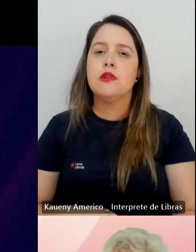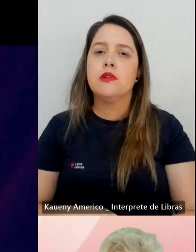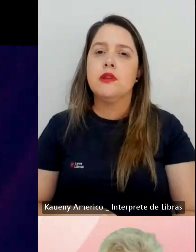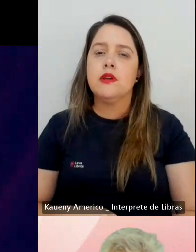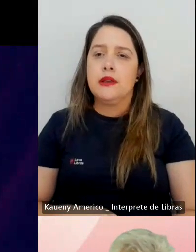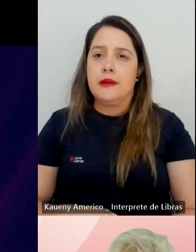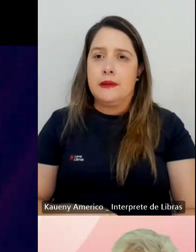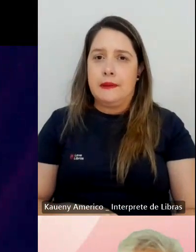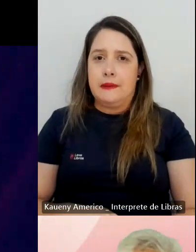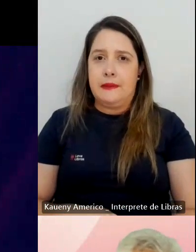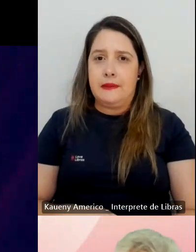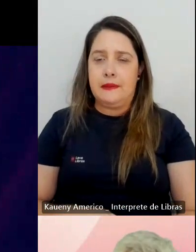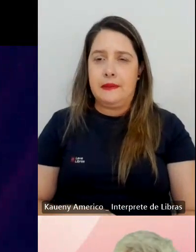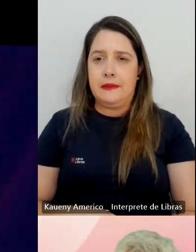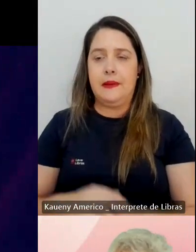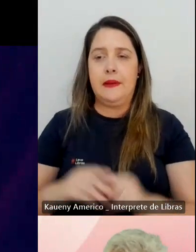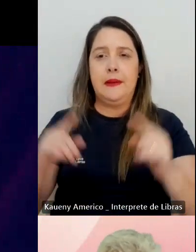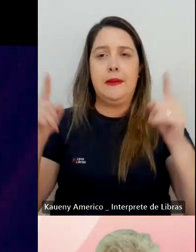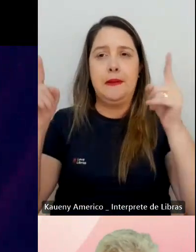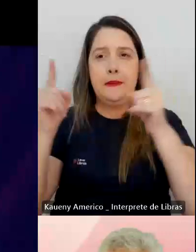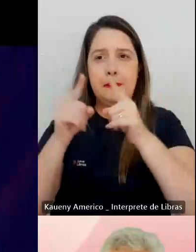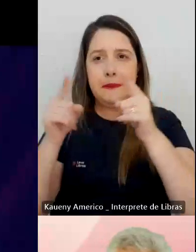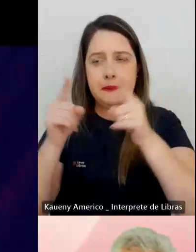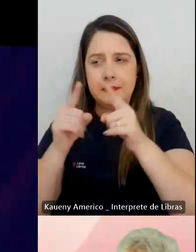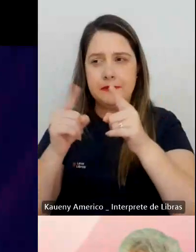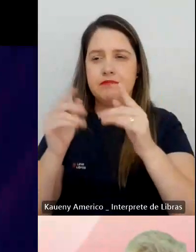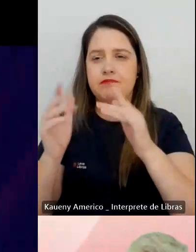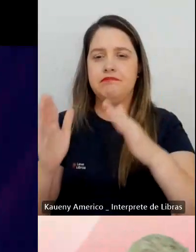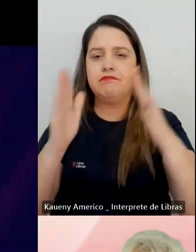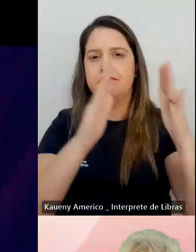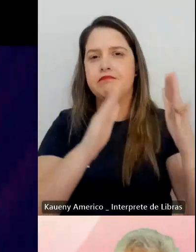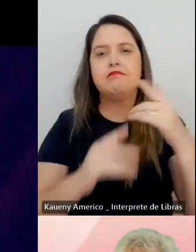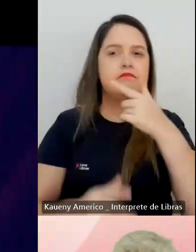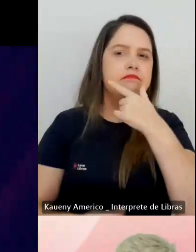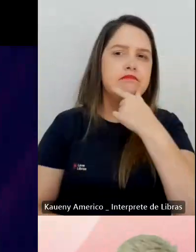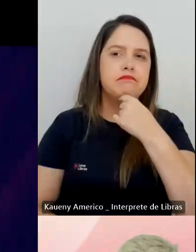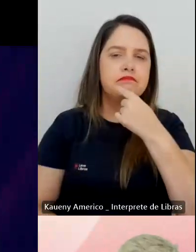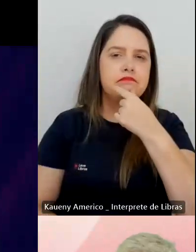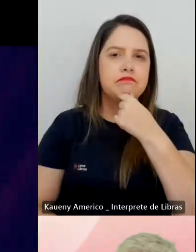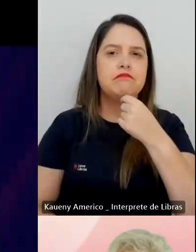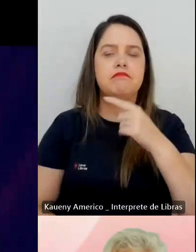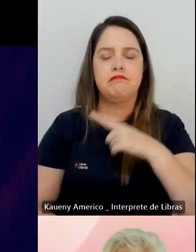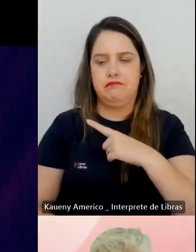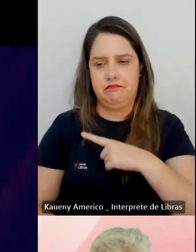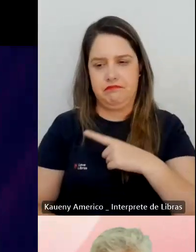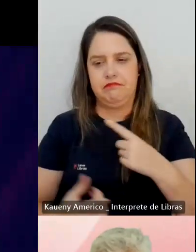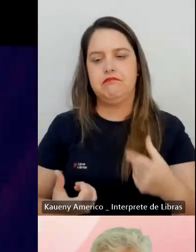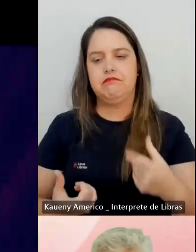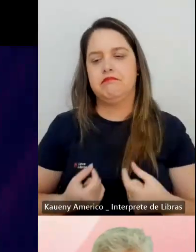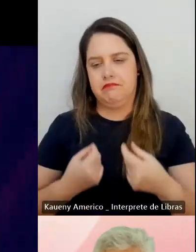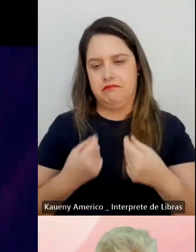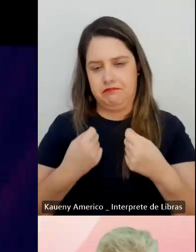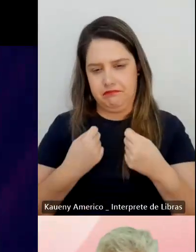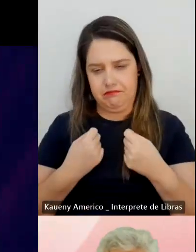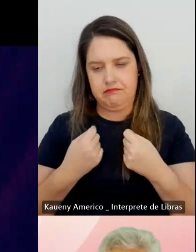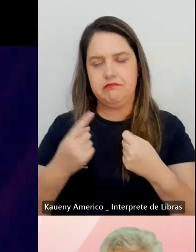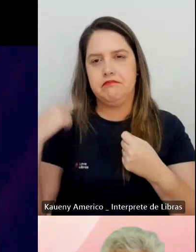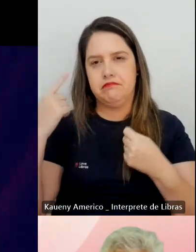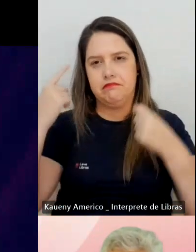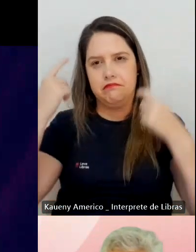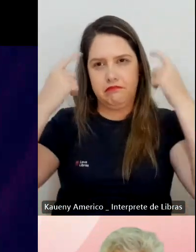Aquele pequeno pincelamento do lado masculino. Existe o câncer de mama, sim, existe, mas a nossa preocupação é a